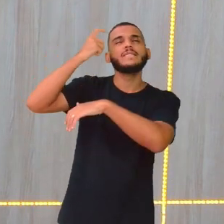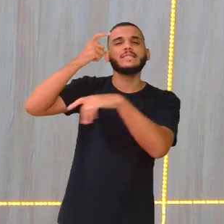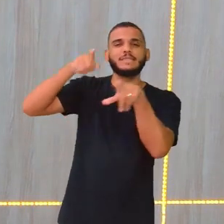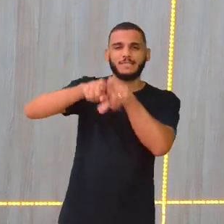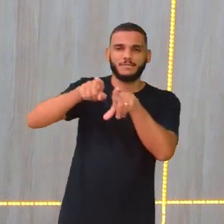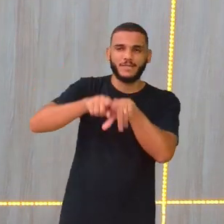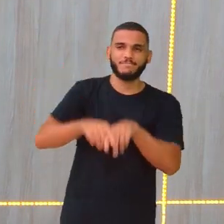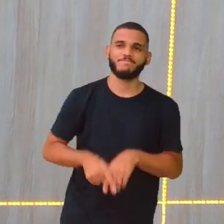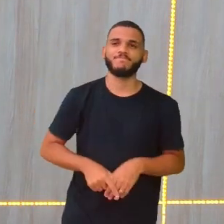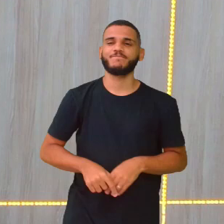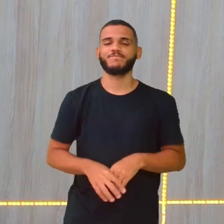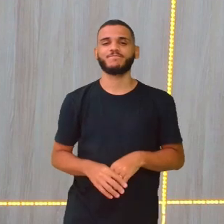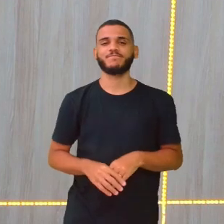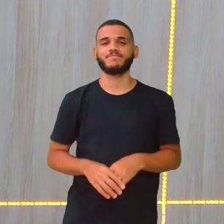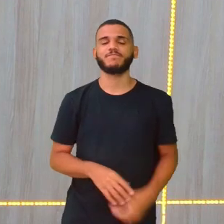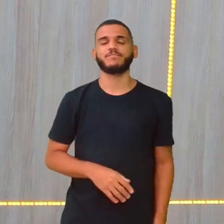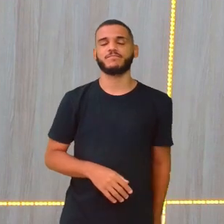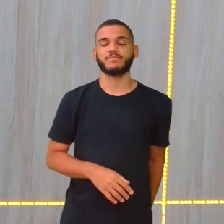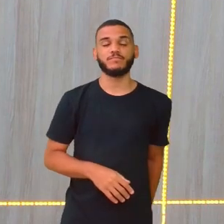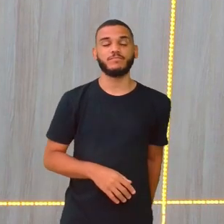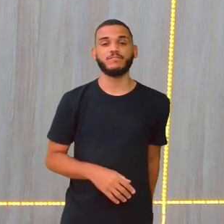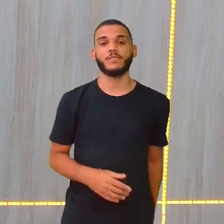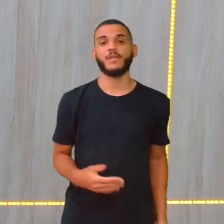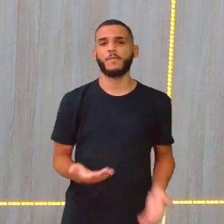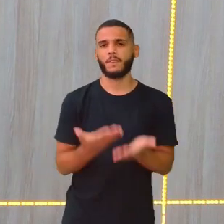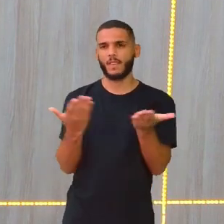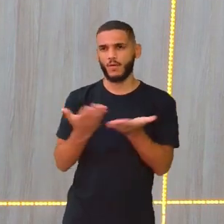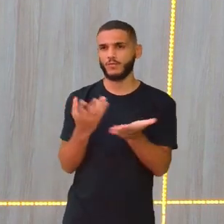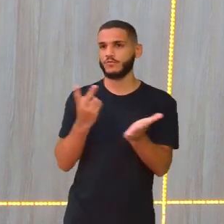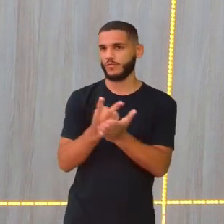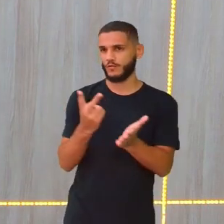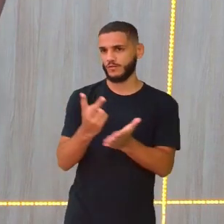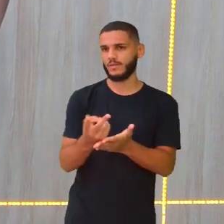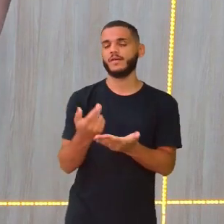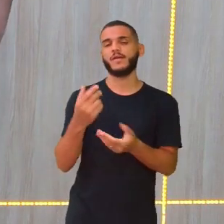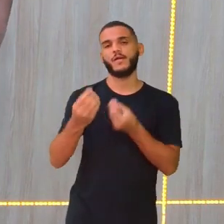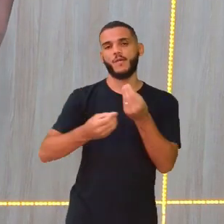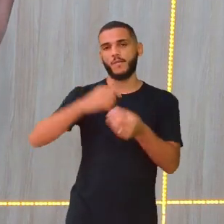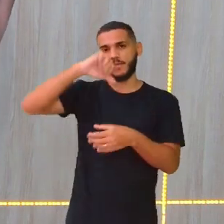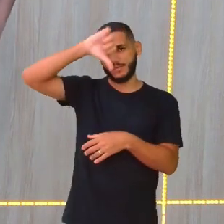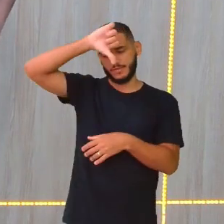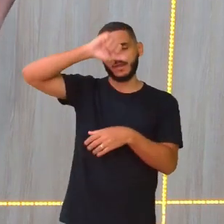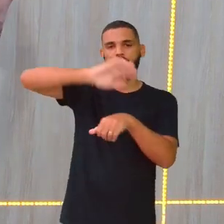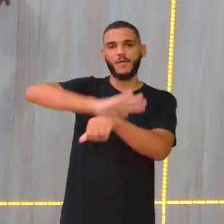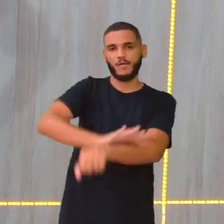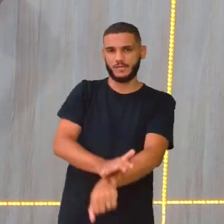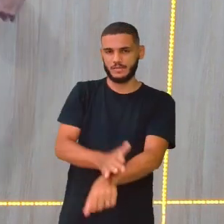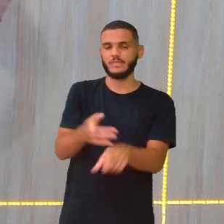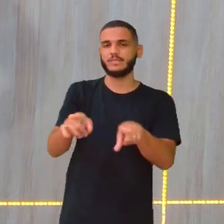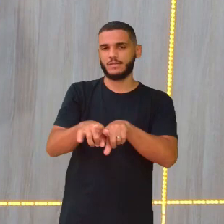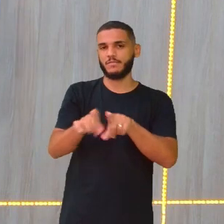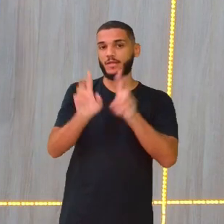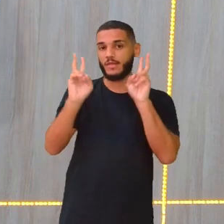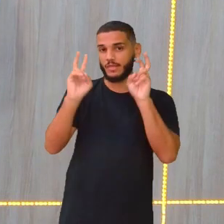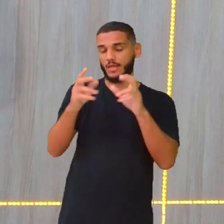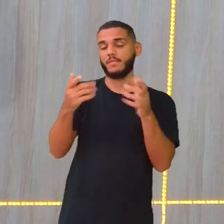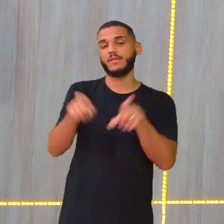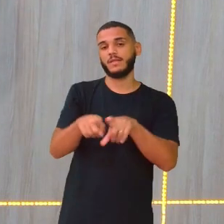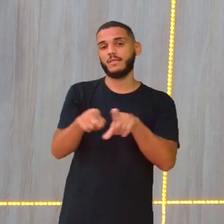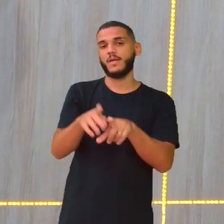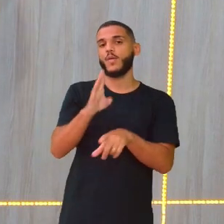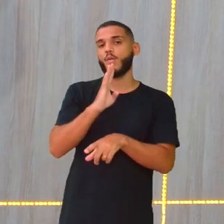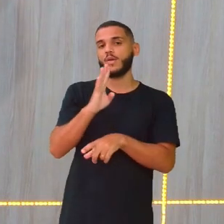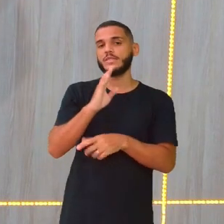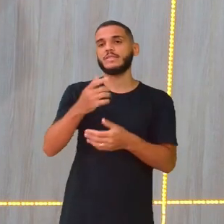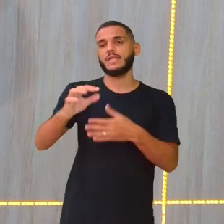Com certeza. Então, vamos lá. Hoje a gente vai continuar falando sobre os estereótipos racistas, né, e conhecermos alguns